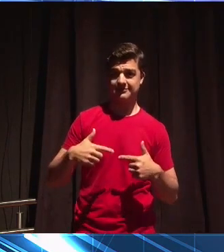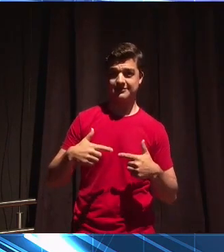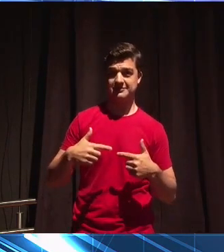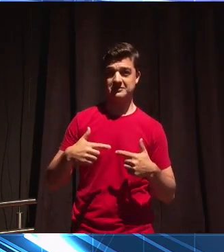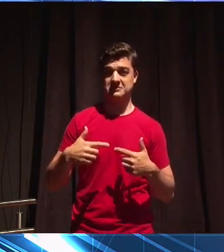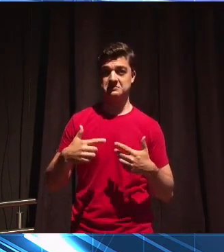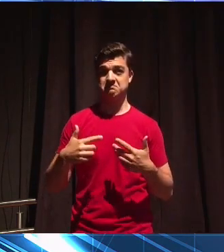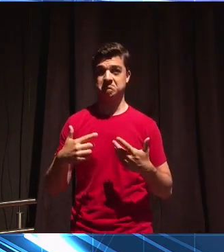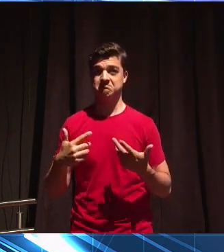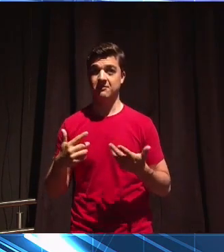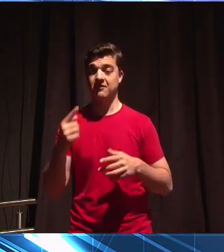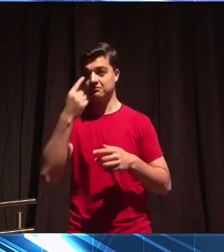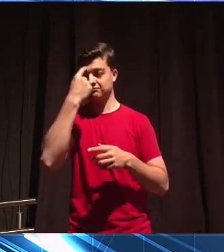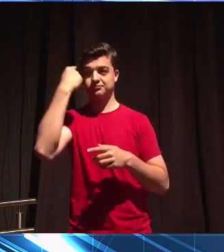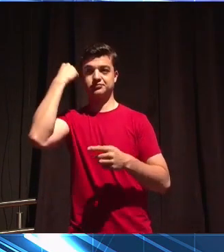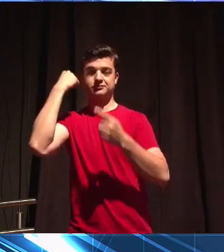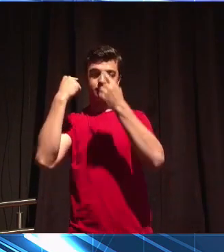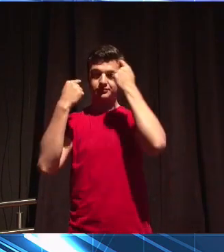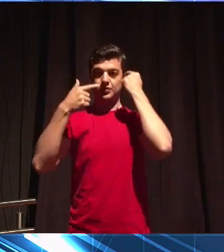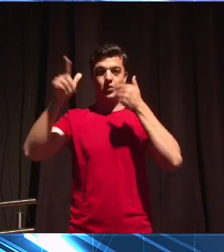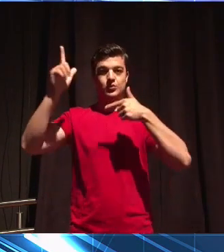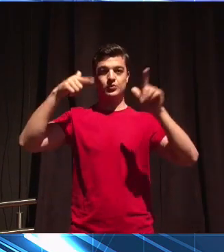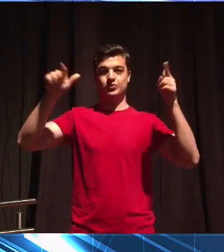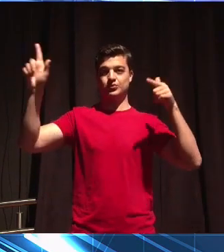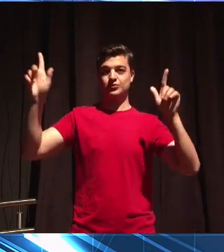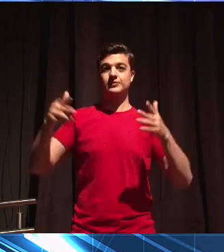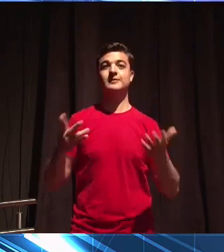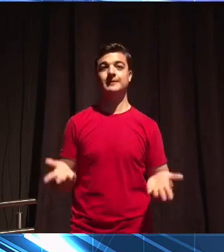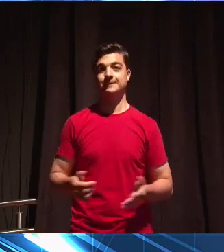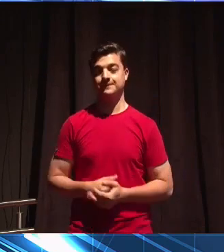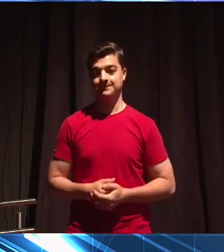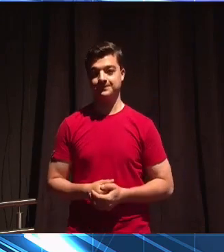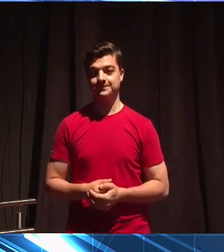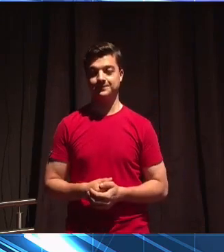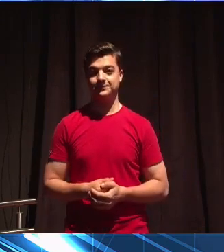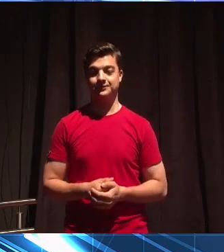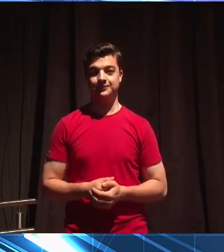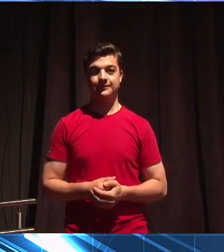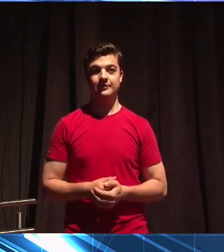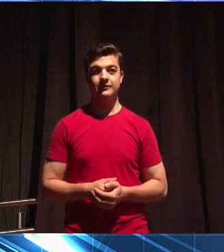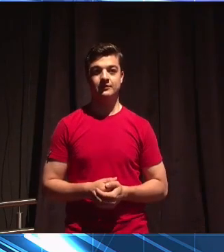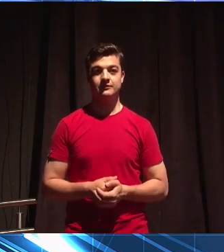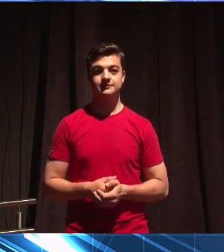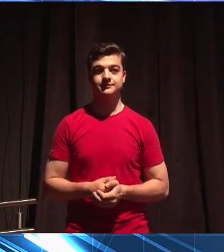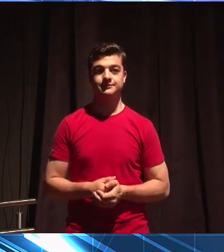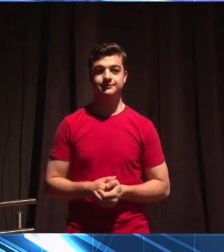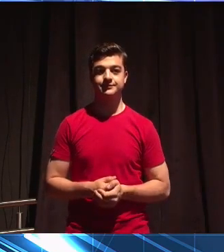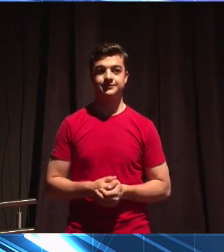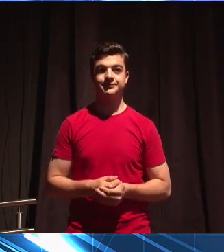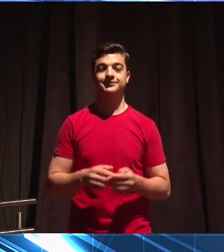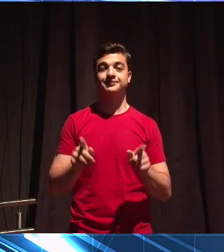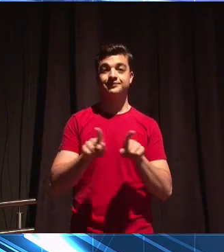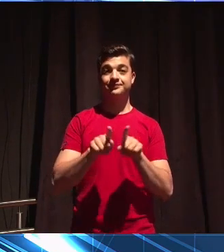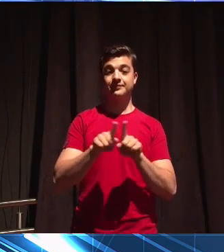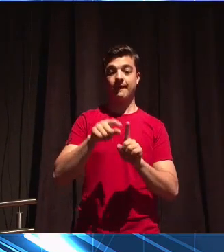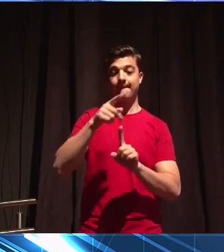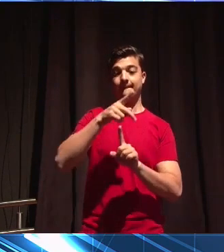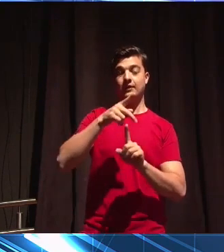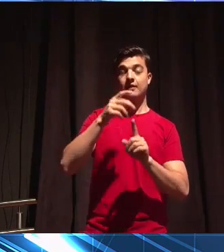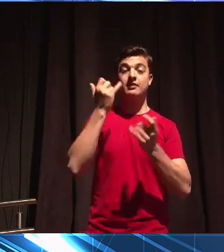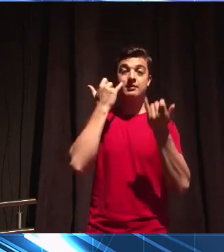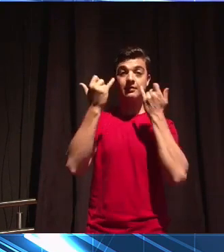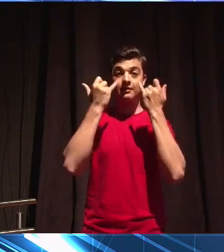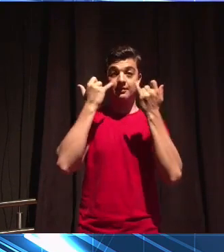outras possibilidades de vieses também. E, de novo, a gente já não deveria estar falando, então, pelo menos de dados de estado mental,